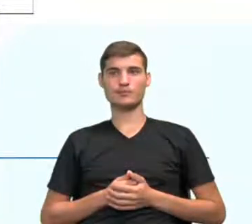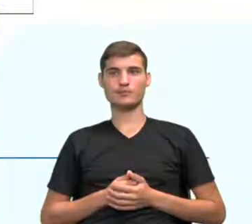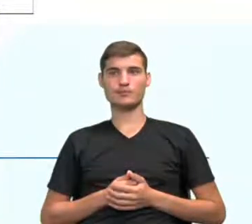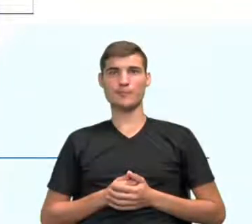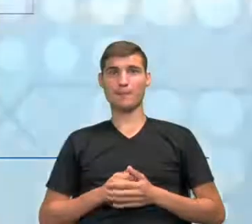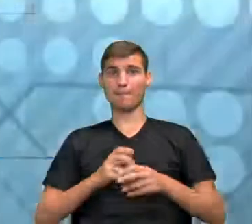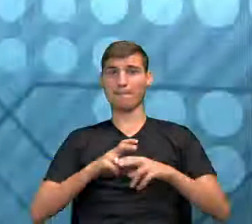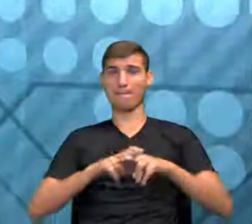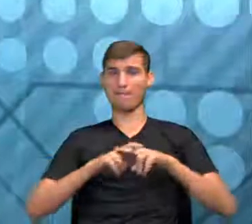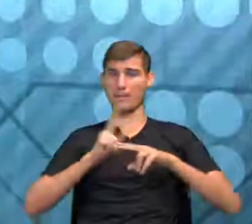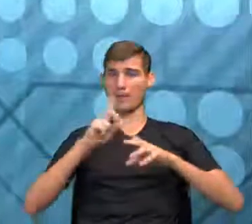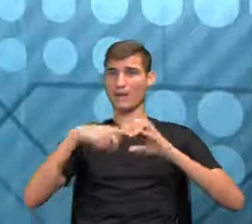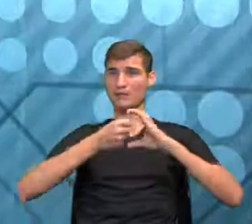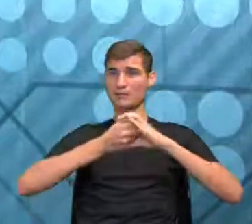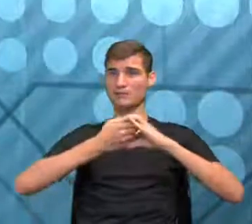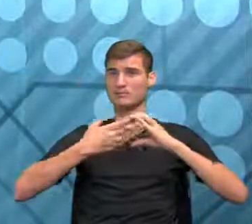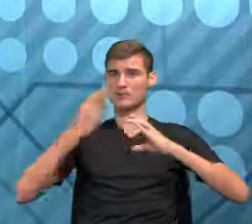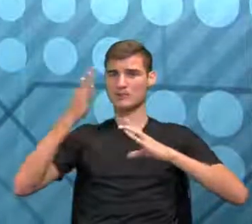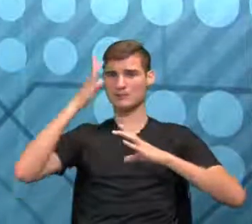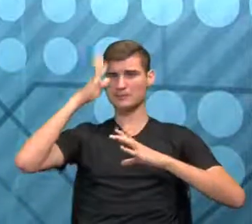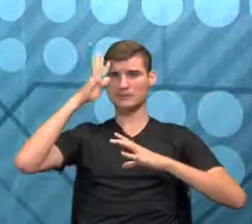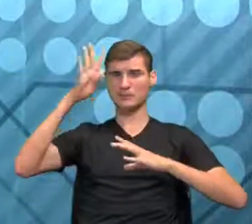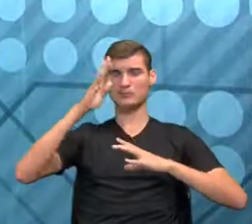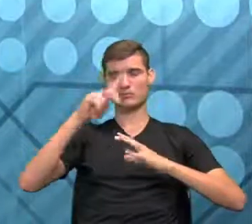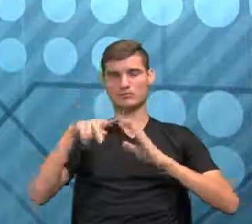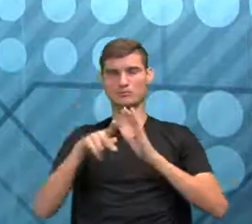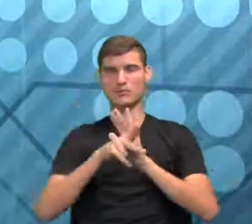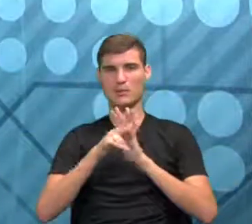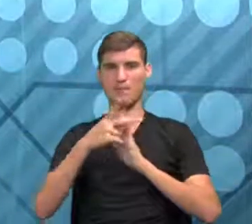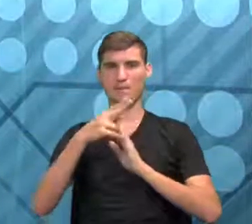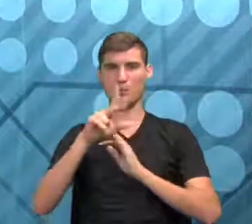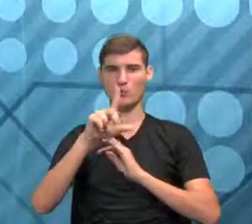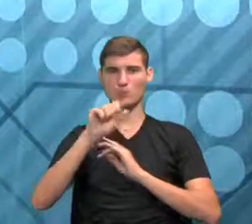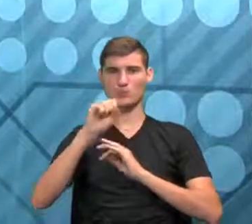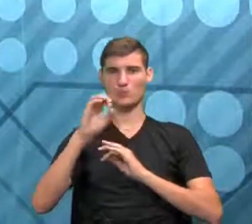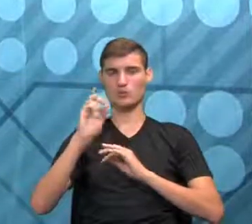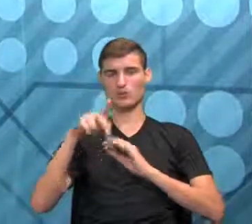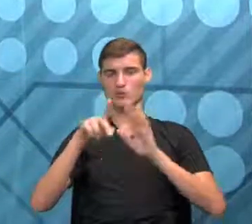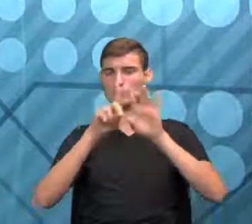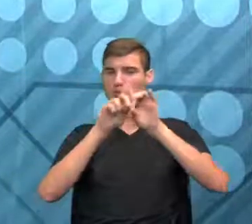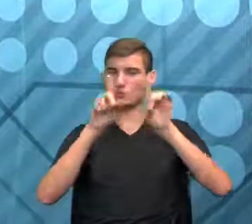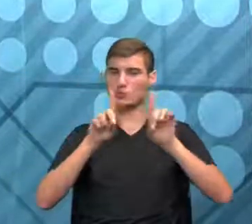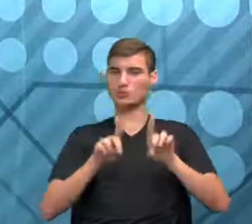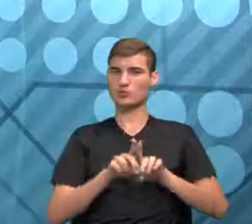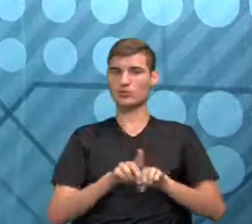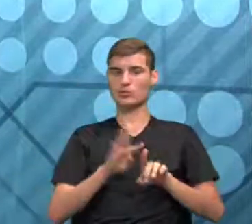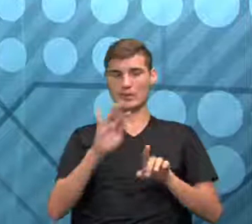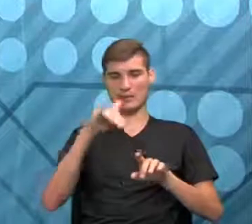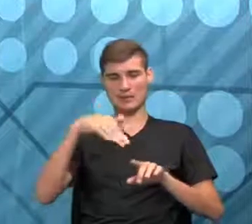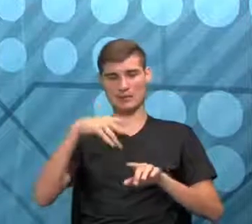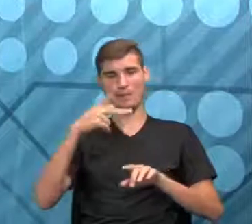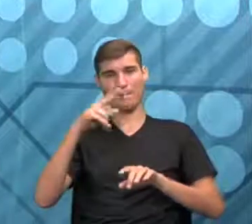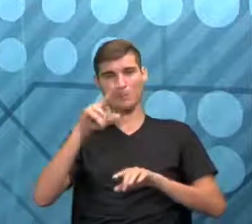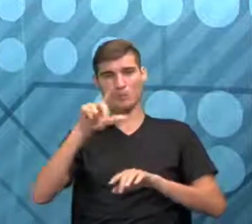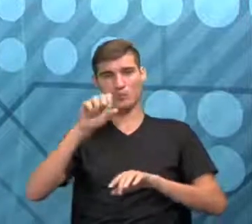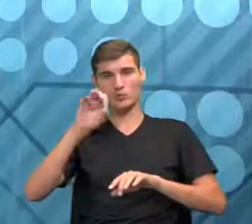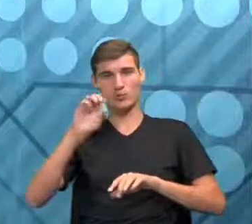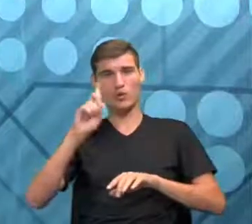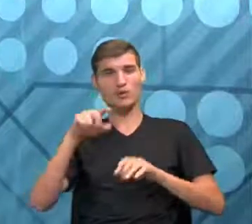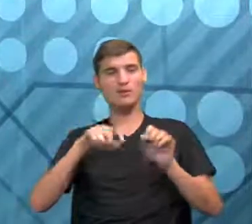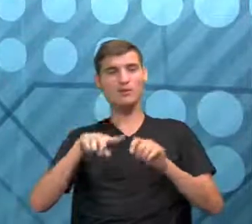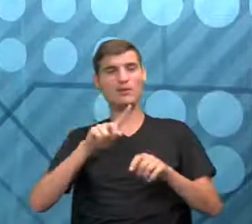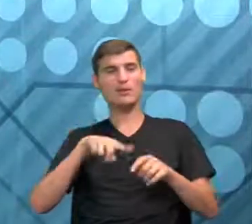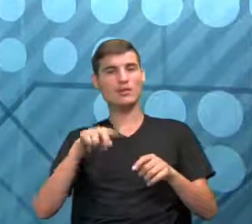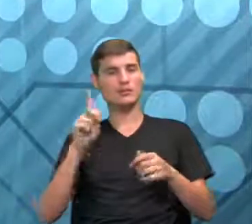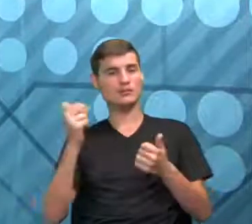Então, essas são as características principais do trem de pulso, da portadora digital. Trem de pulsos, que é o que